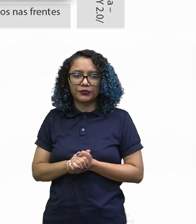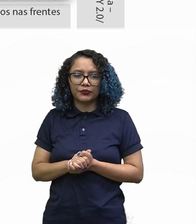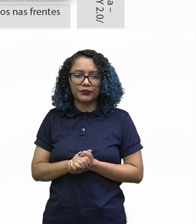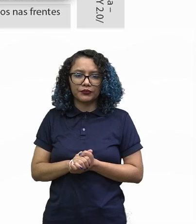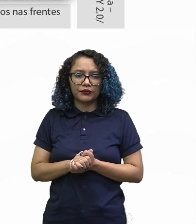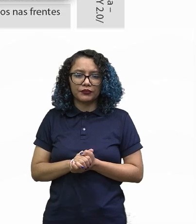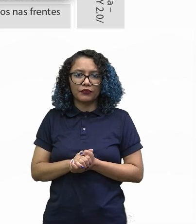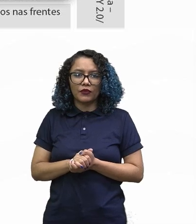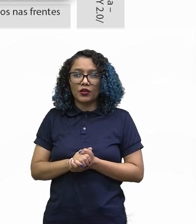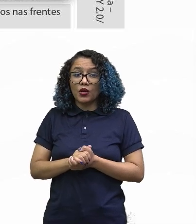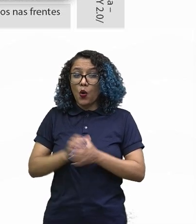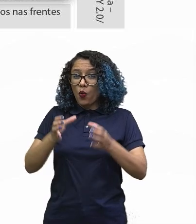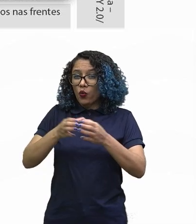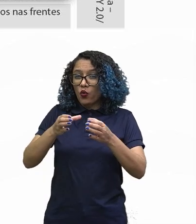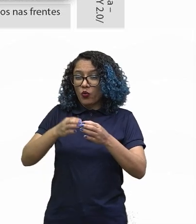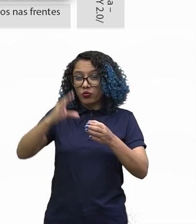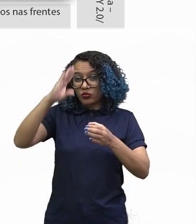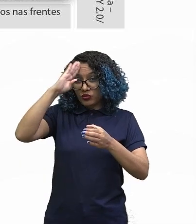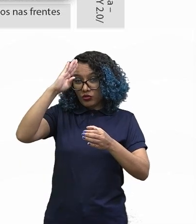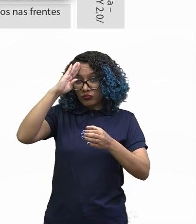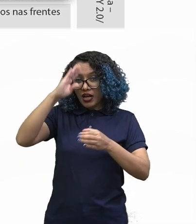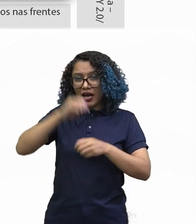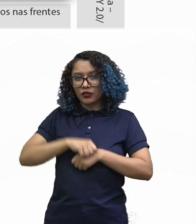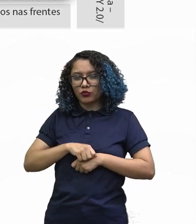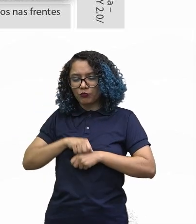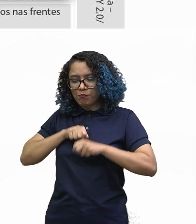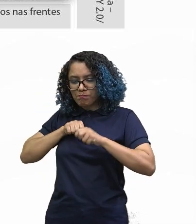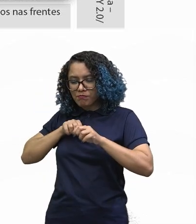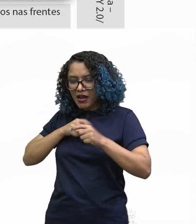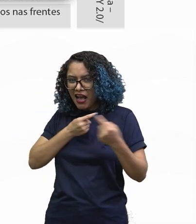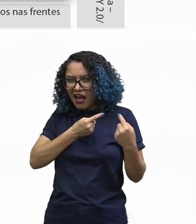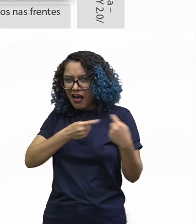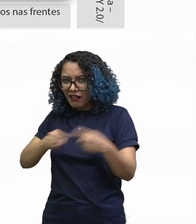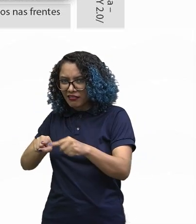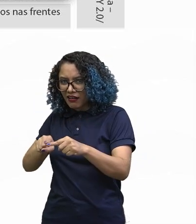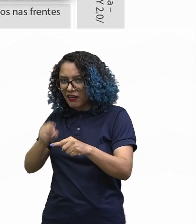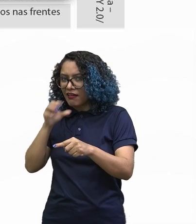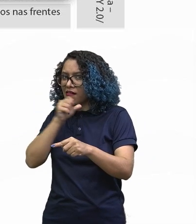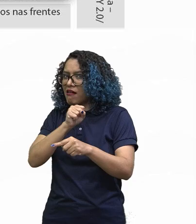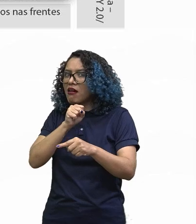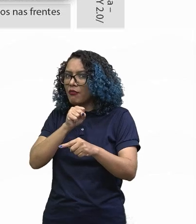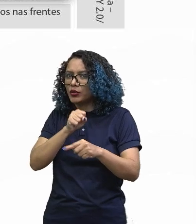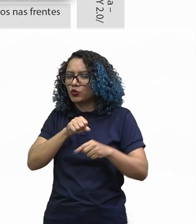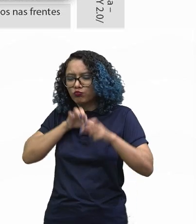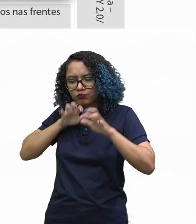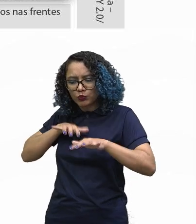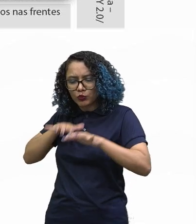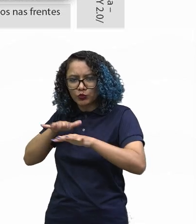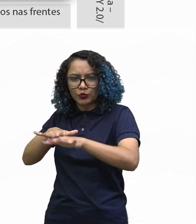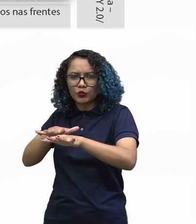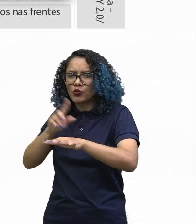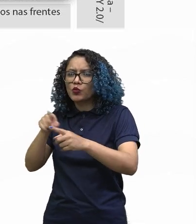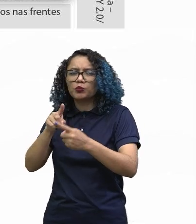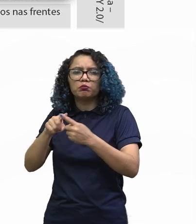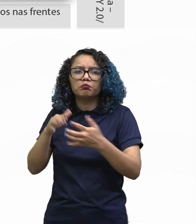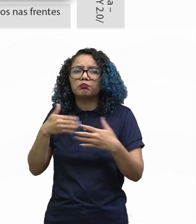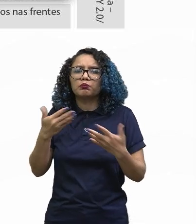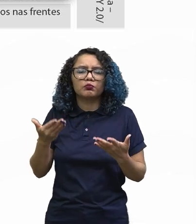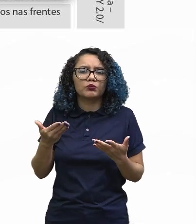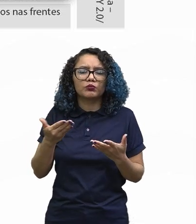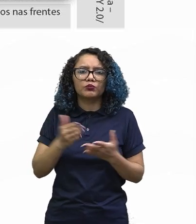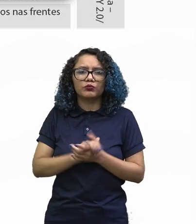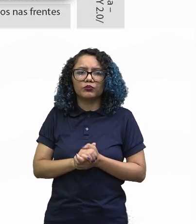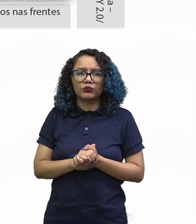de soldados com ofensivas rápidas, tá, a fim, né,